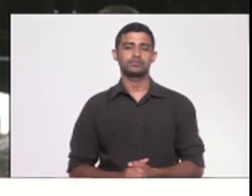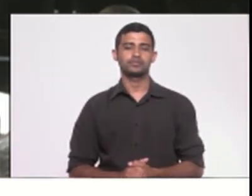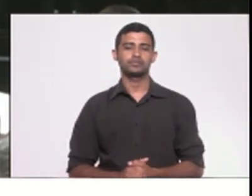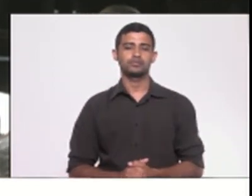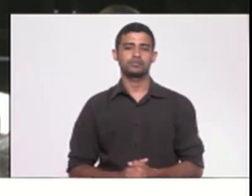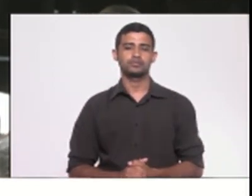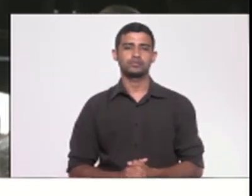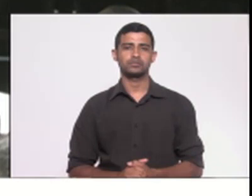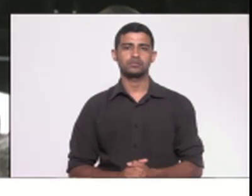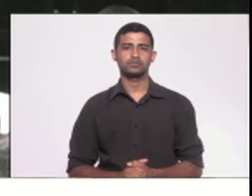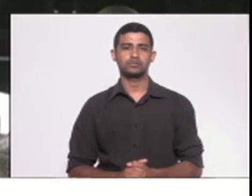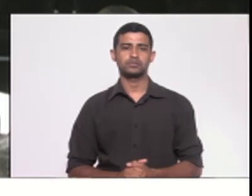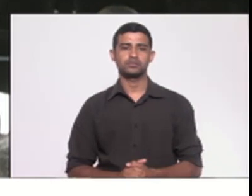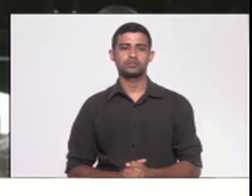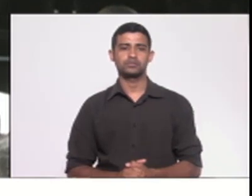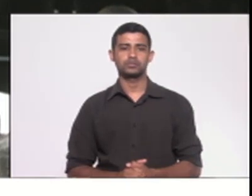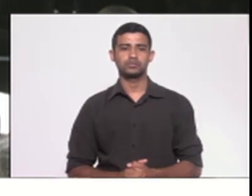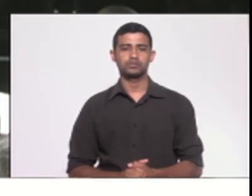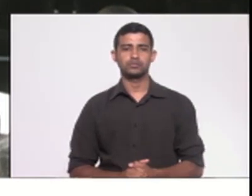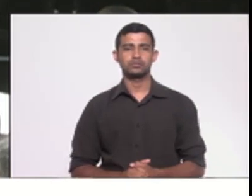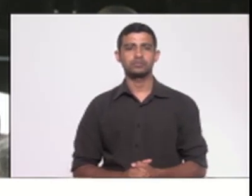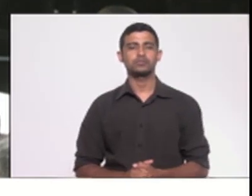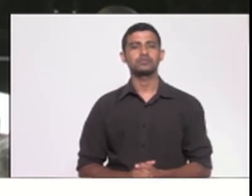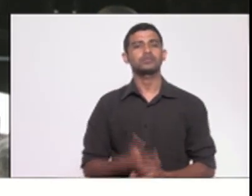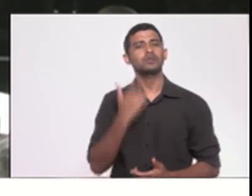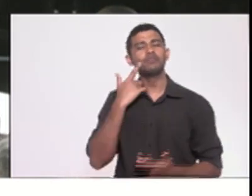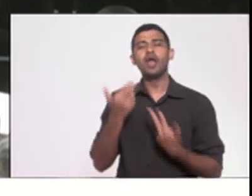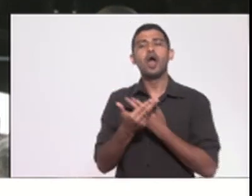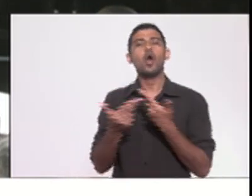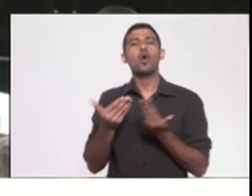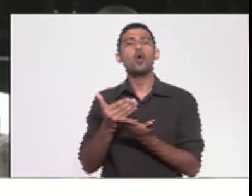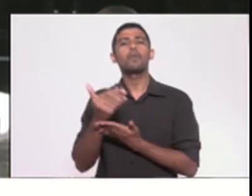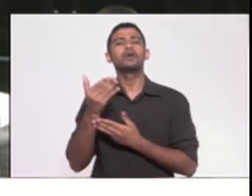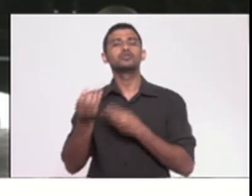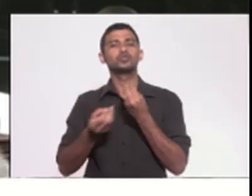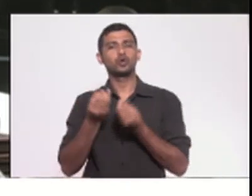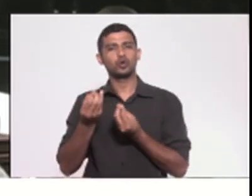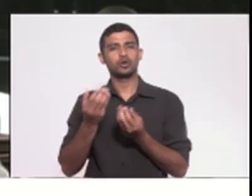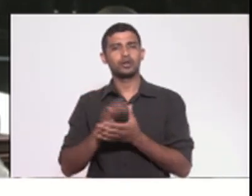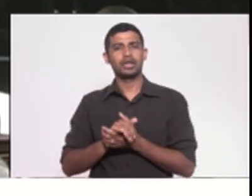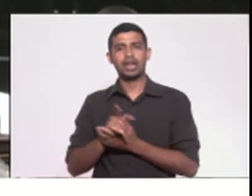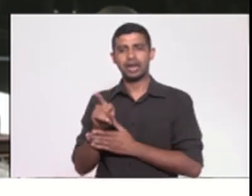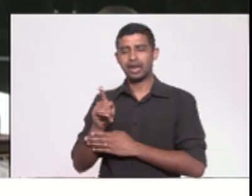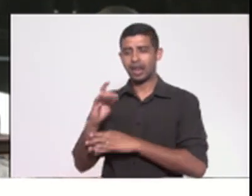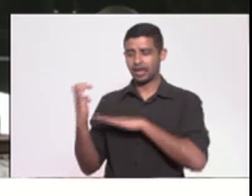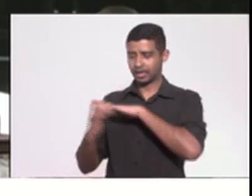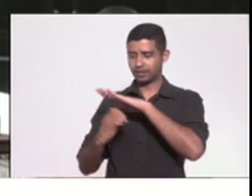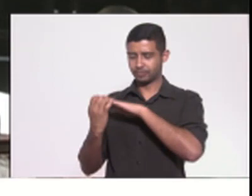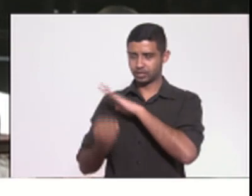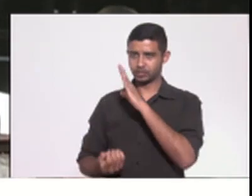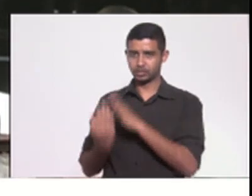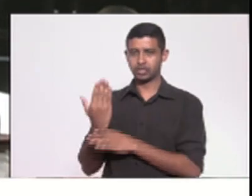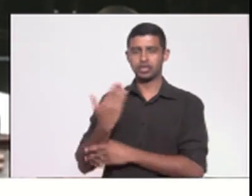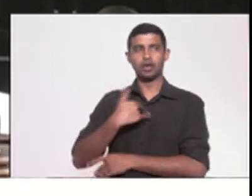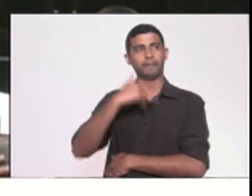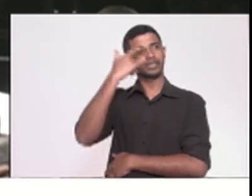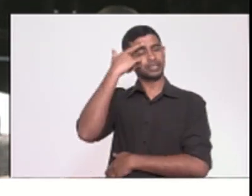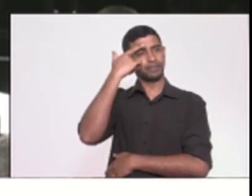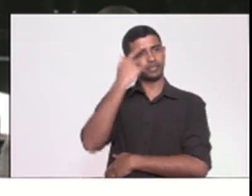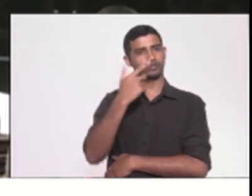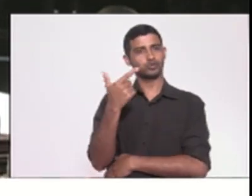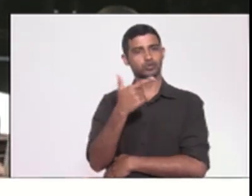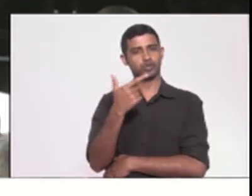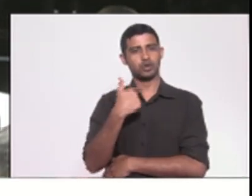aqui. Um pouquinho de como as coisas começaram. A BioSolvit nasceu para mim como um plano B. Eu